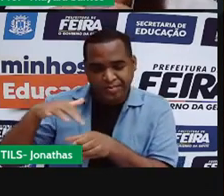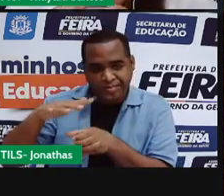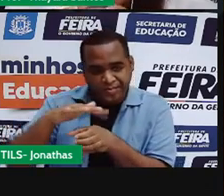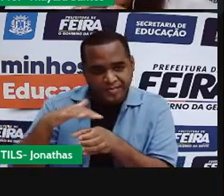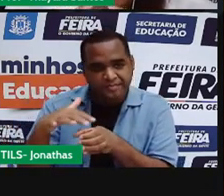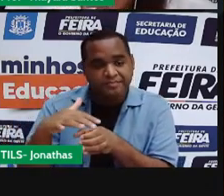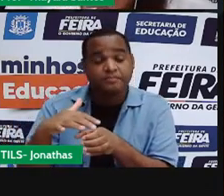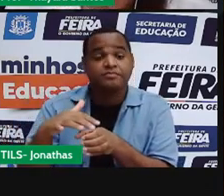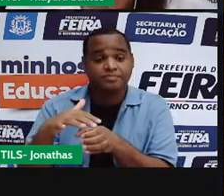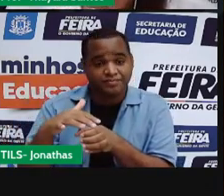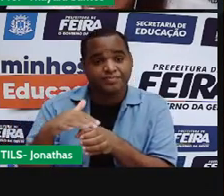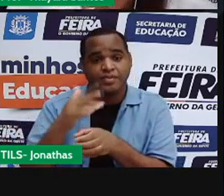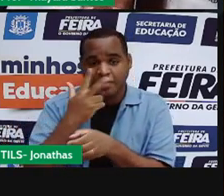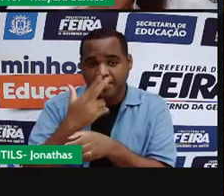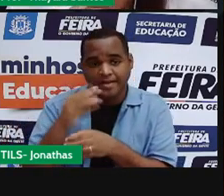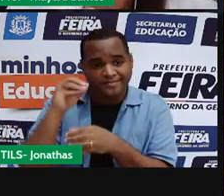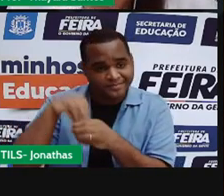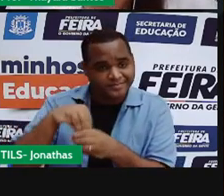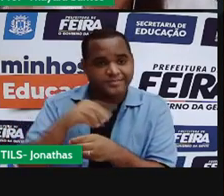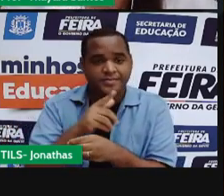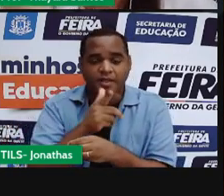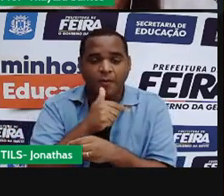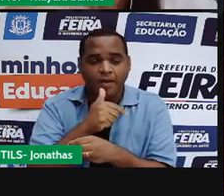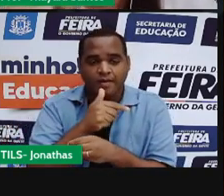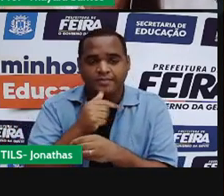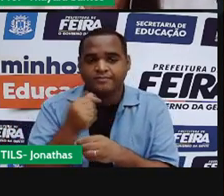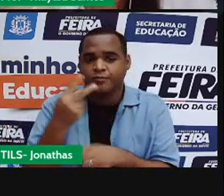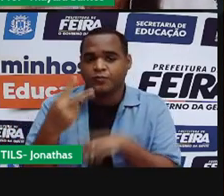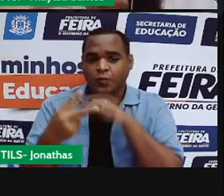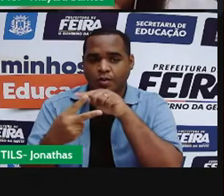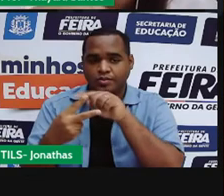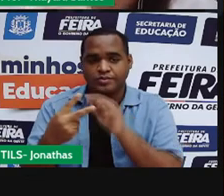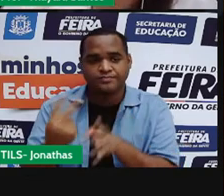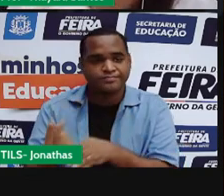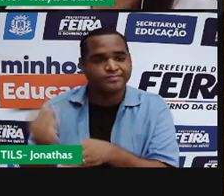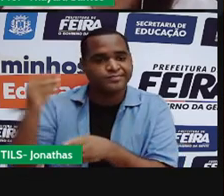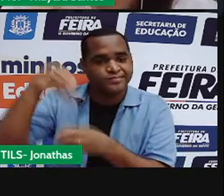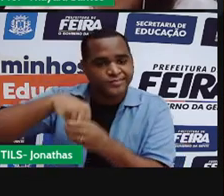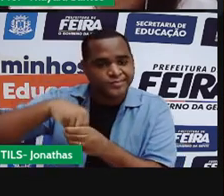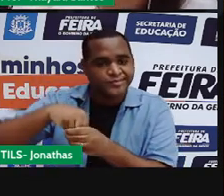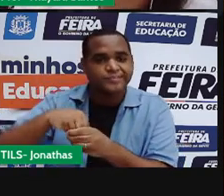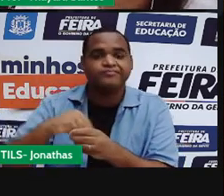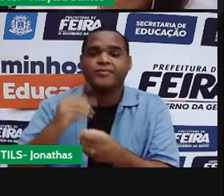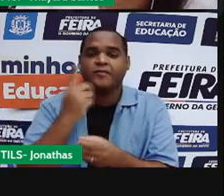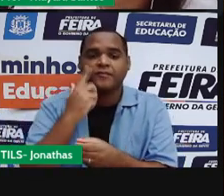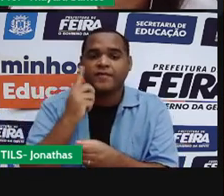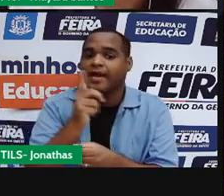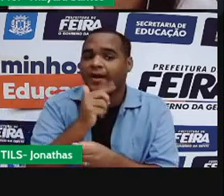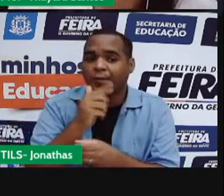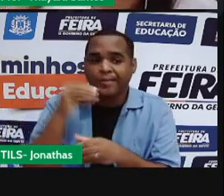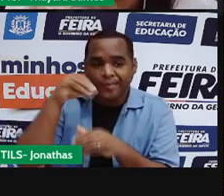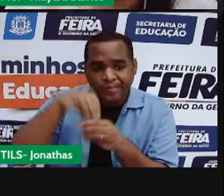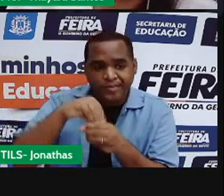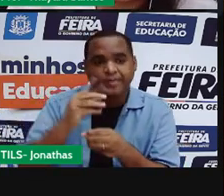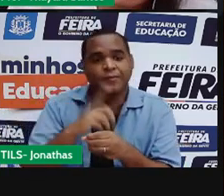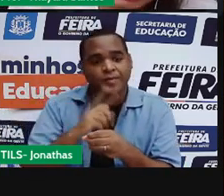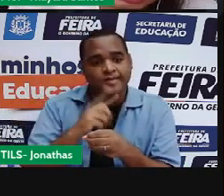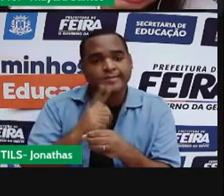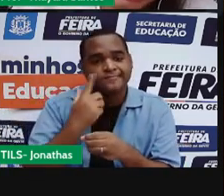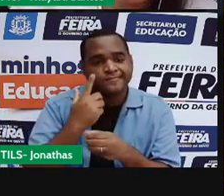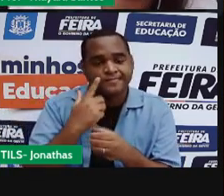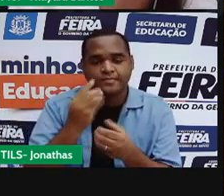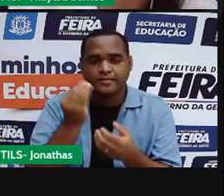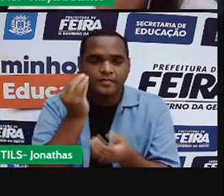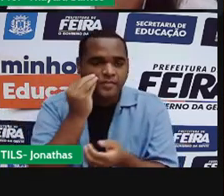verdade, completamente ocupado pela água. E se eu coloco um objeto, eu tenho que achar um espaço para aquele objeto também. Então, para caber aquele